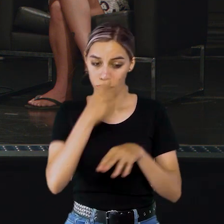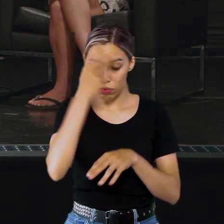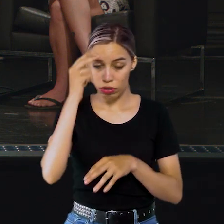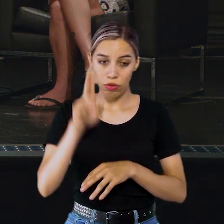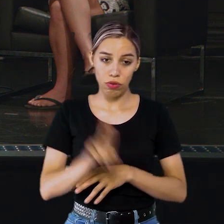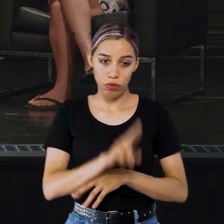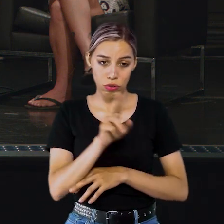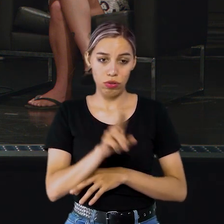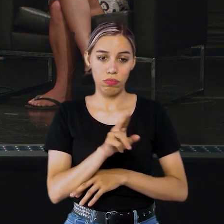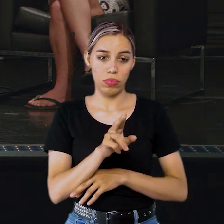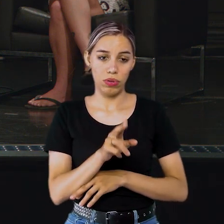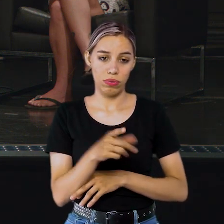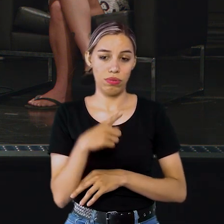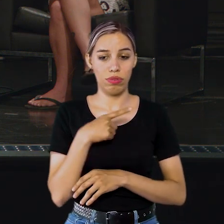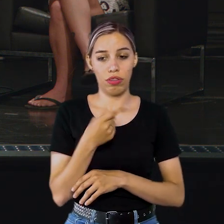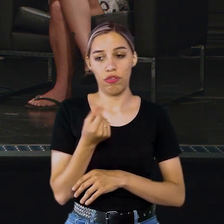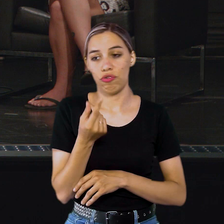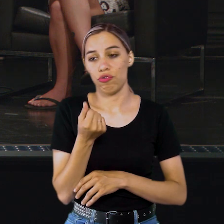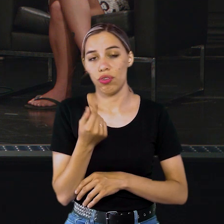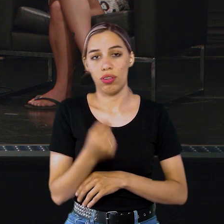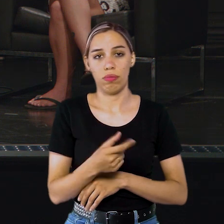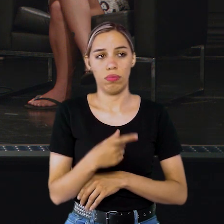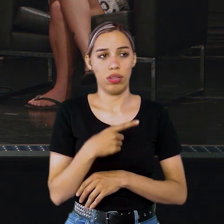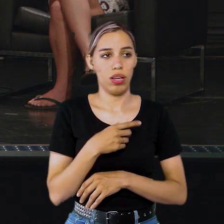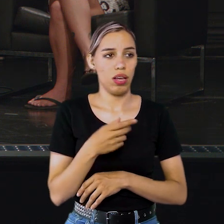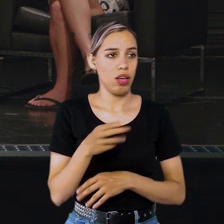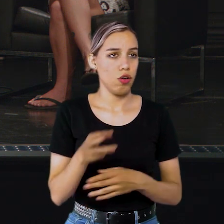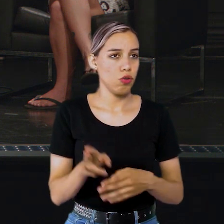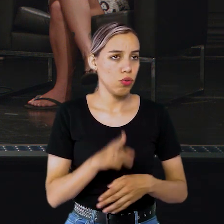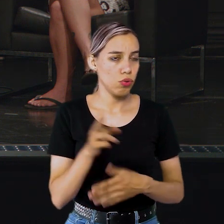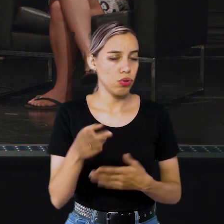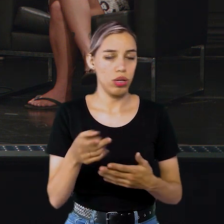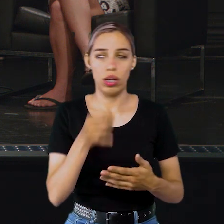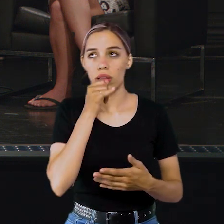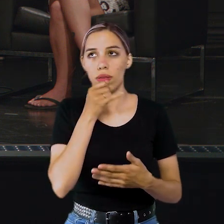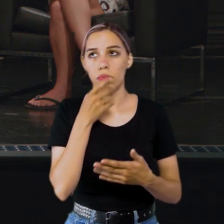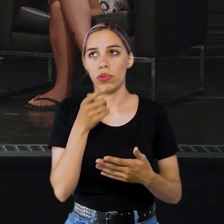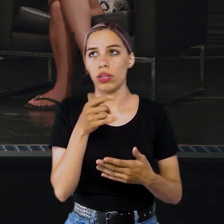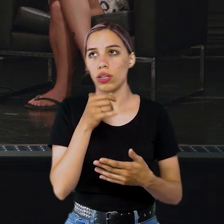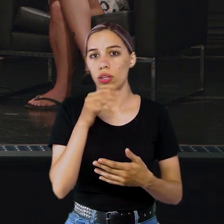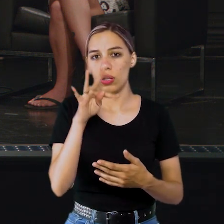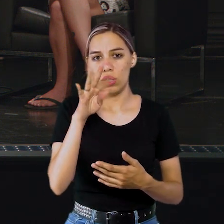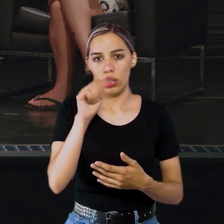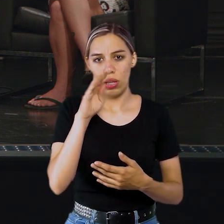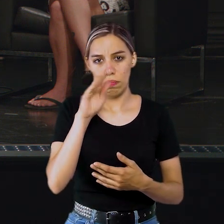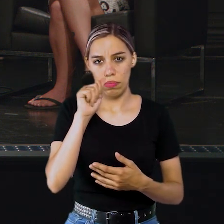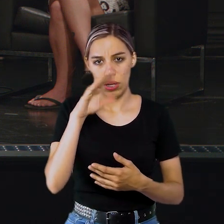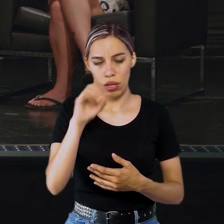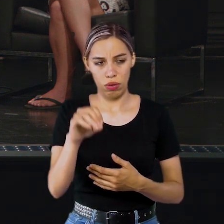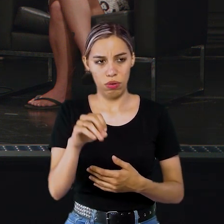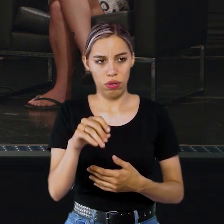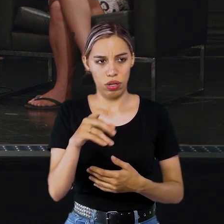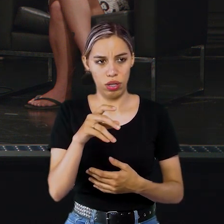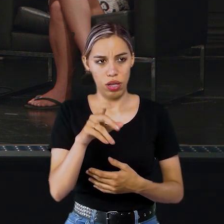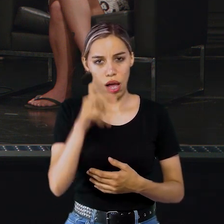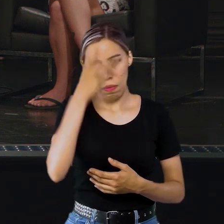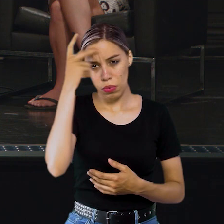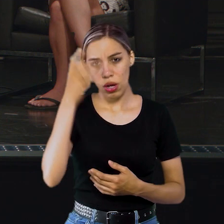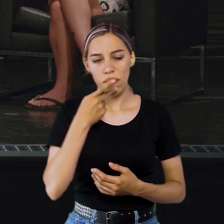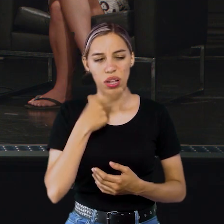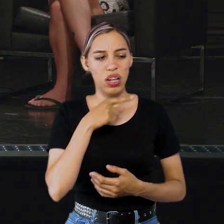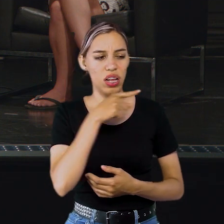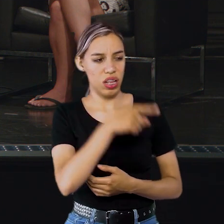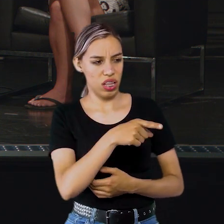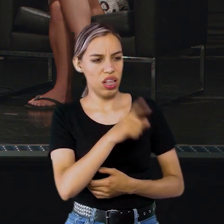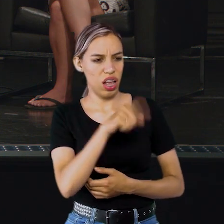ganhar dinheiro. Assim foi com o tabaco, que foi criminalizado. Tem gente que compra o cigarro e fala, isso causa